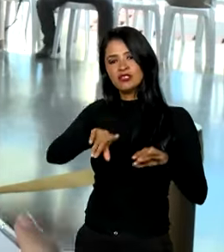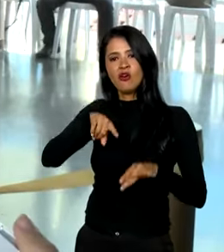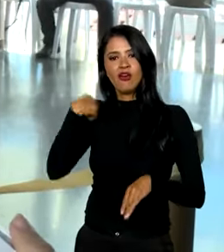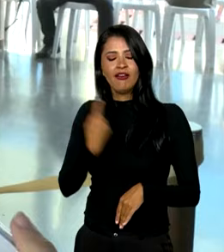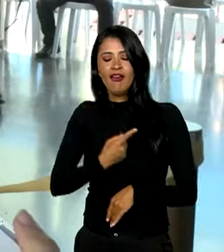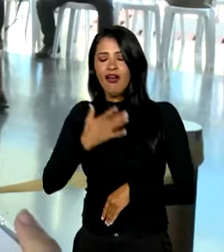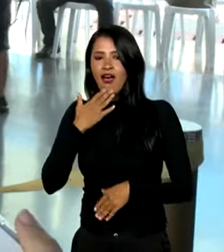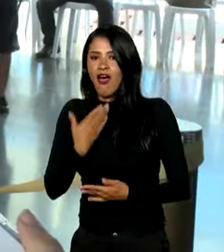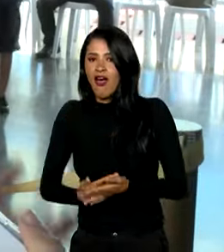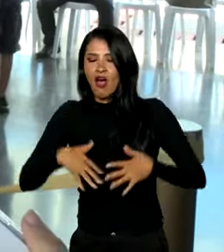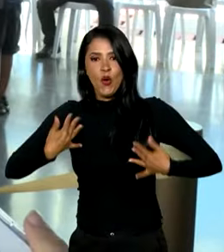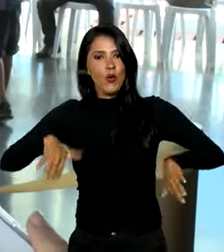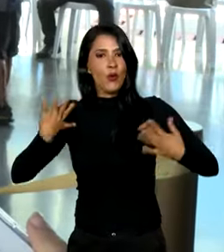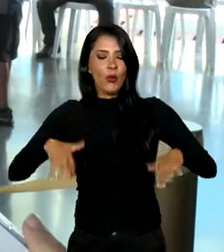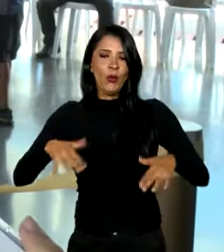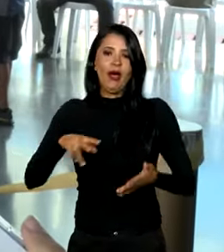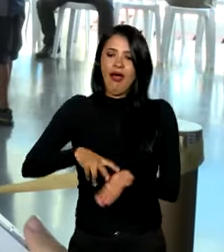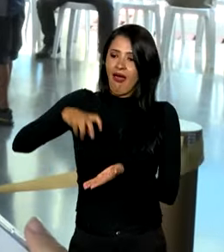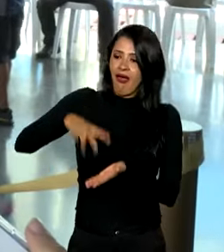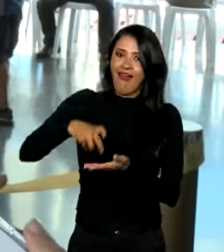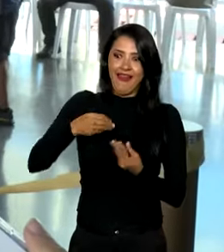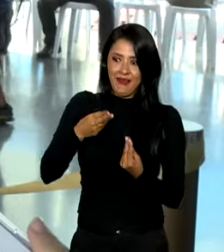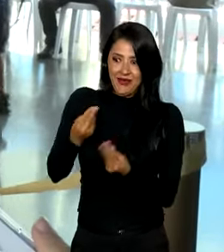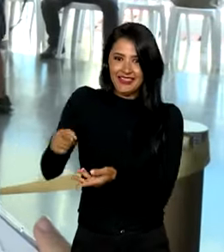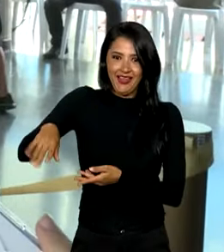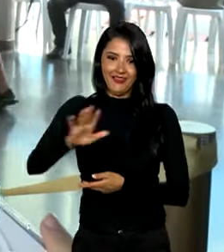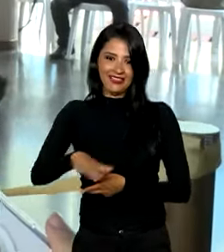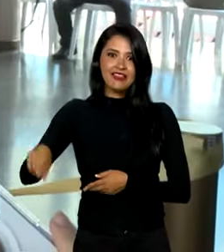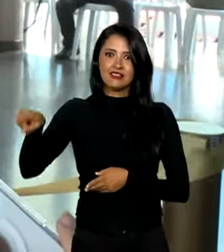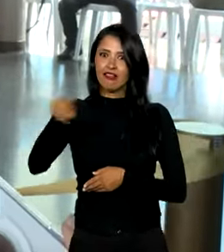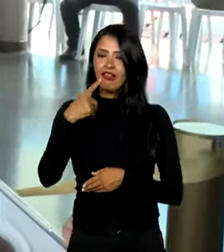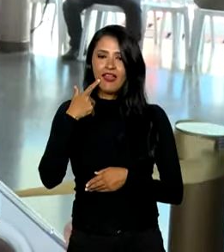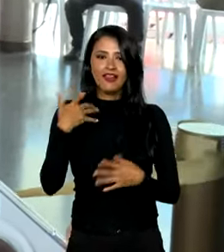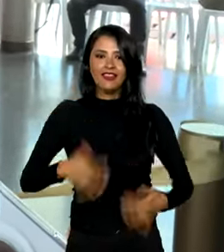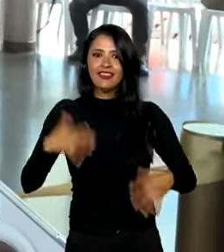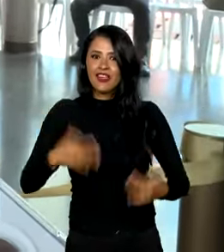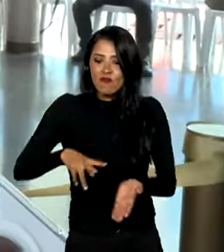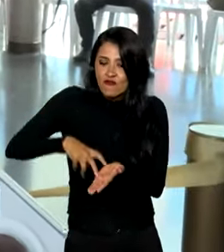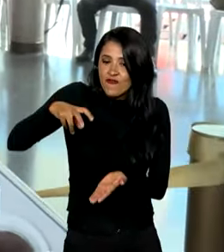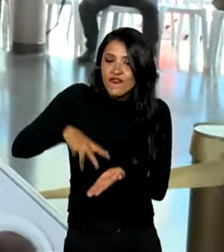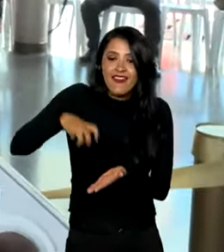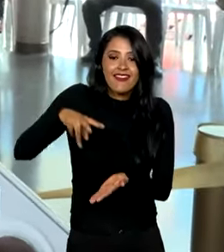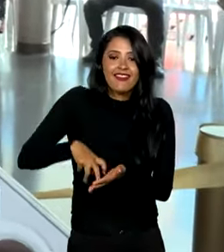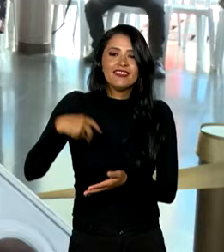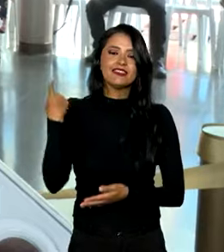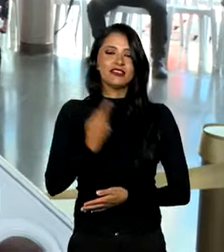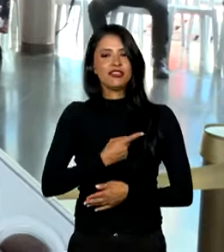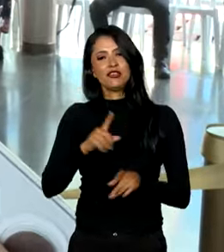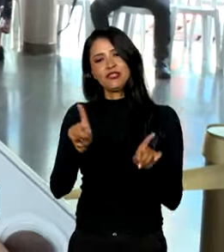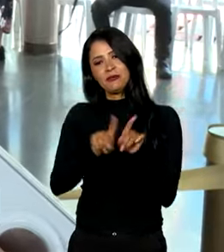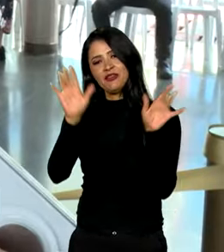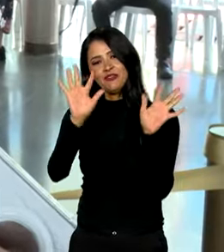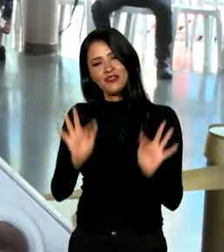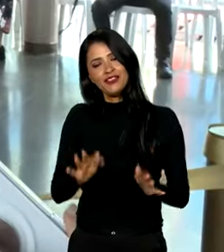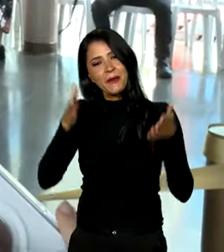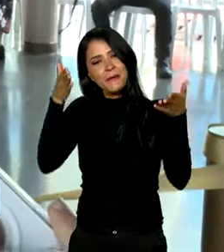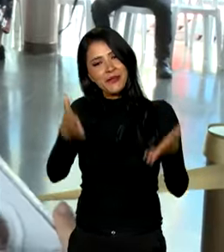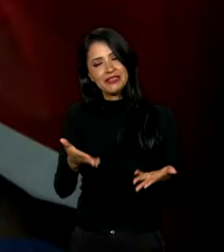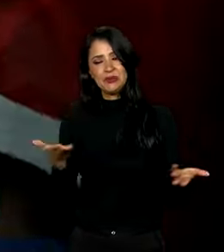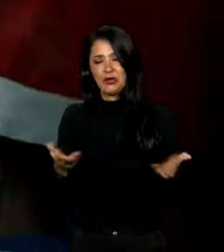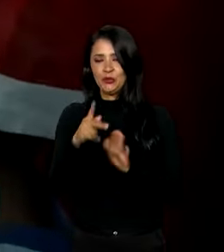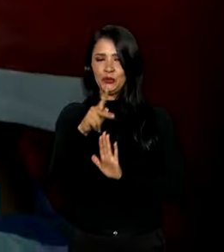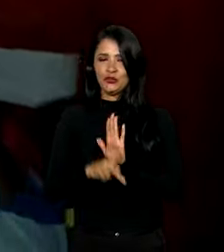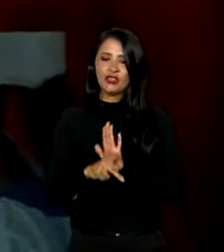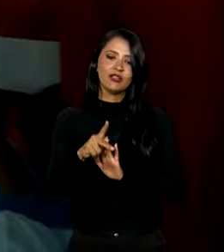maravilhado, vibramos, e aí a gente tentou passar essa emoção para as crianças. E tá aí, eles estão muito empolgados e a gente está muito feliz de estar participando desse